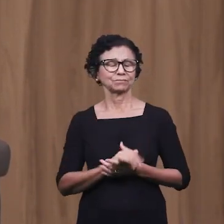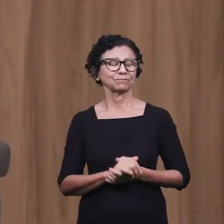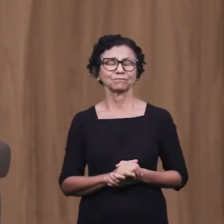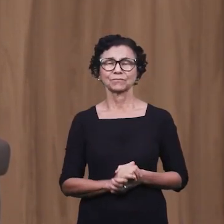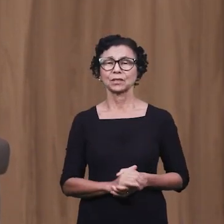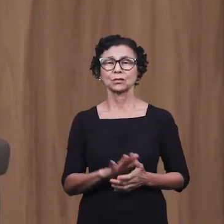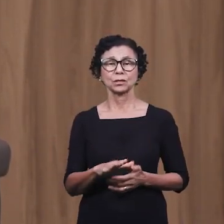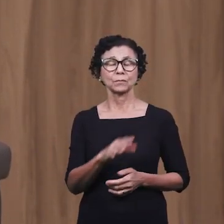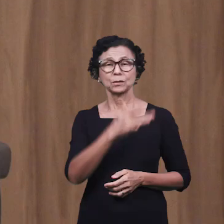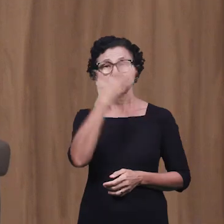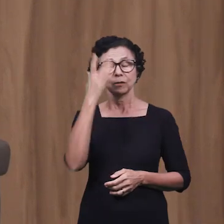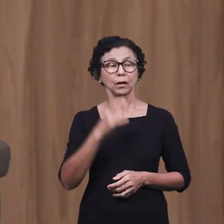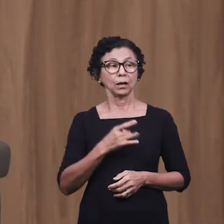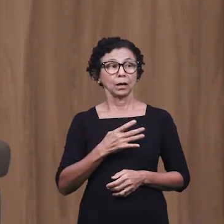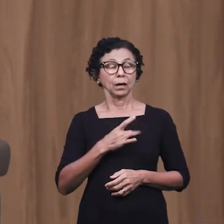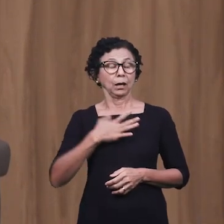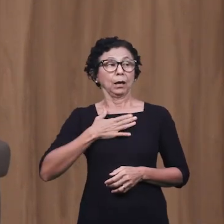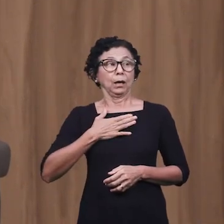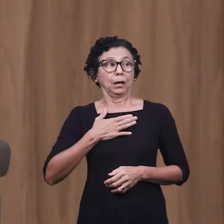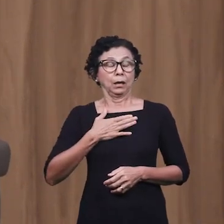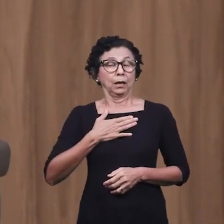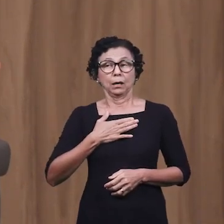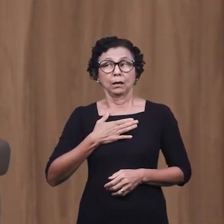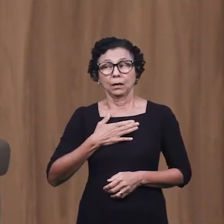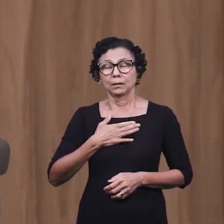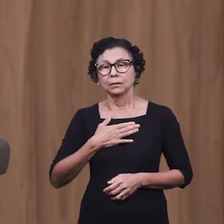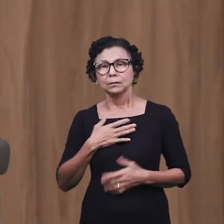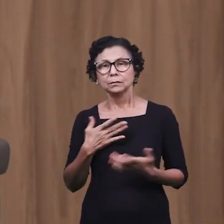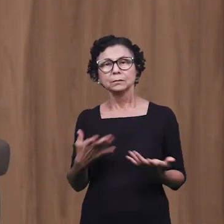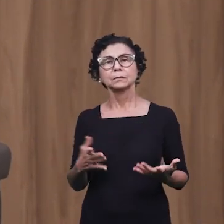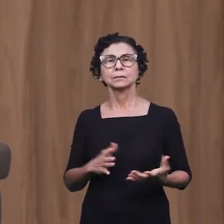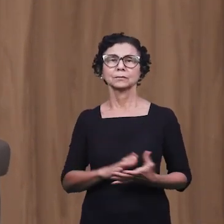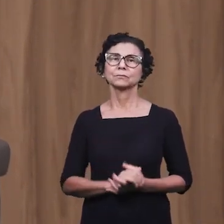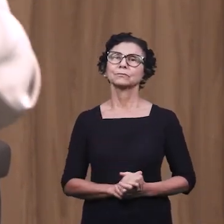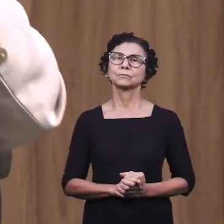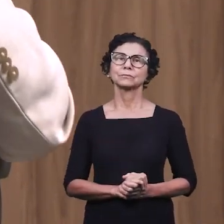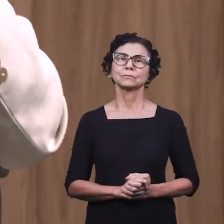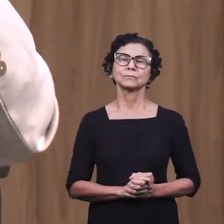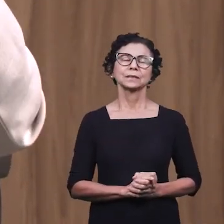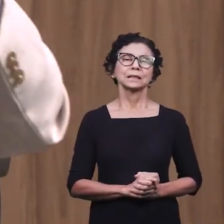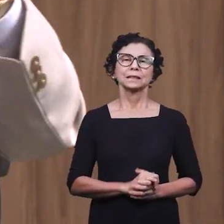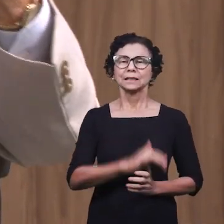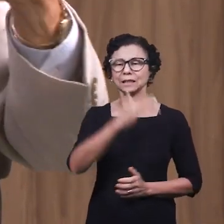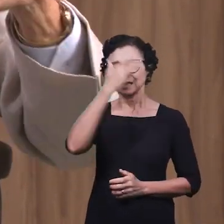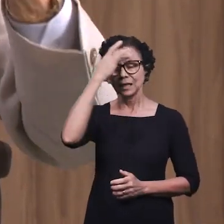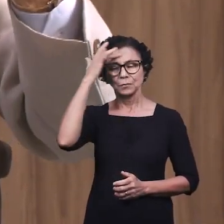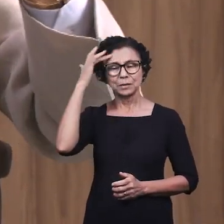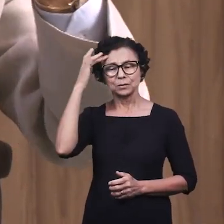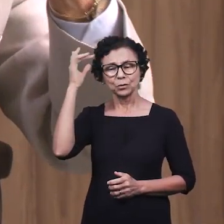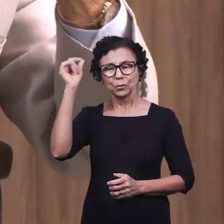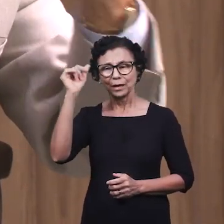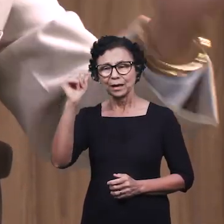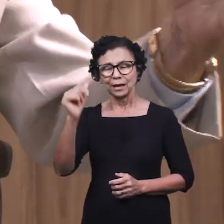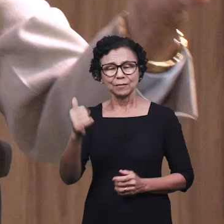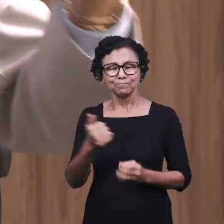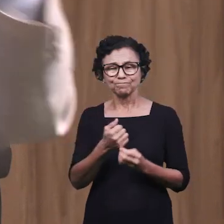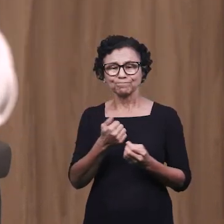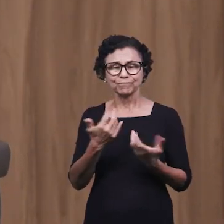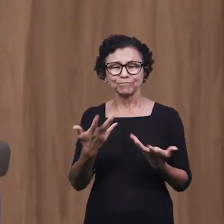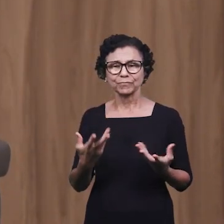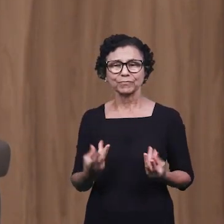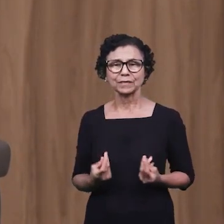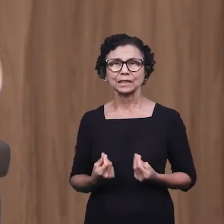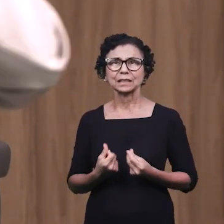eternidade, só assusta e só cria nas pessoas algo muito